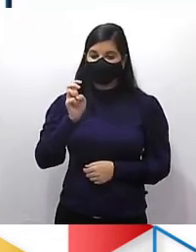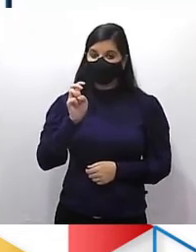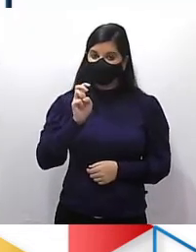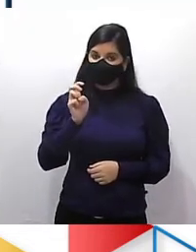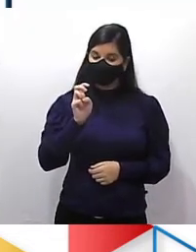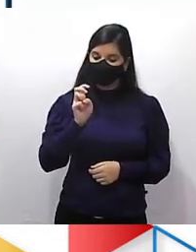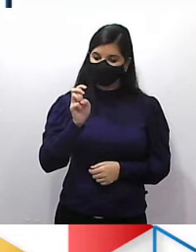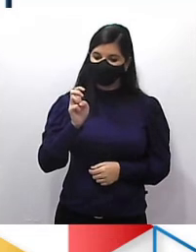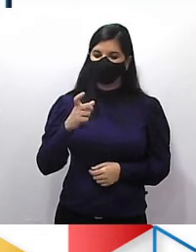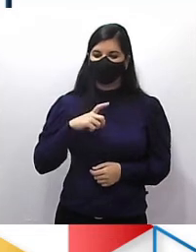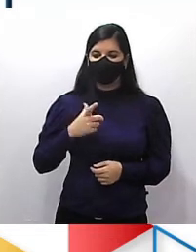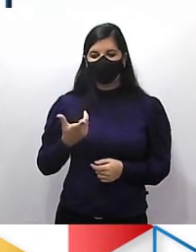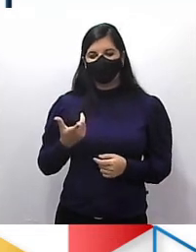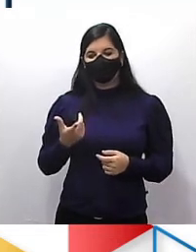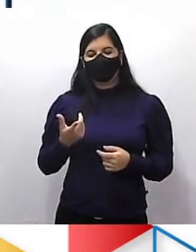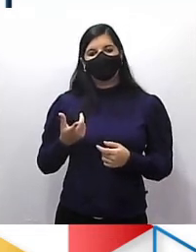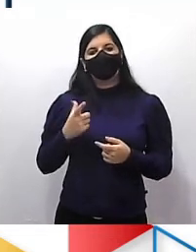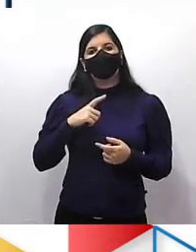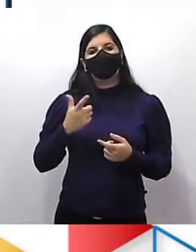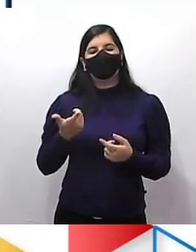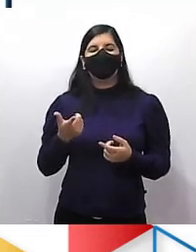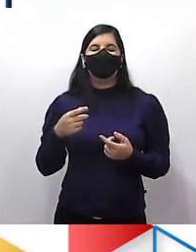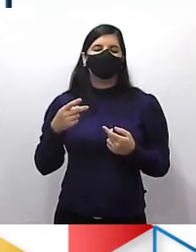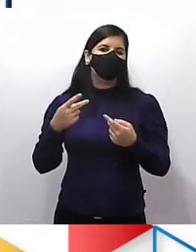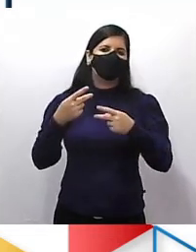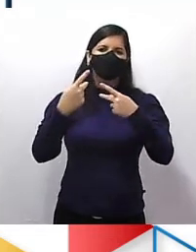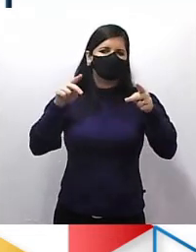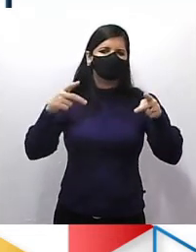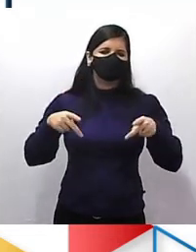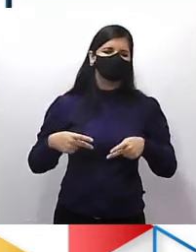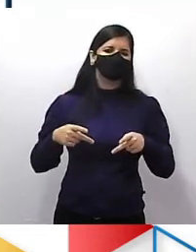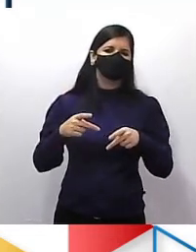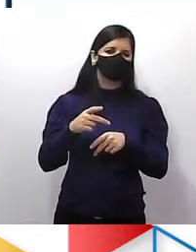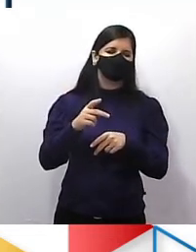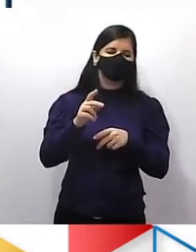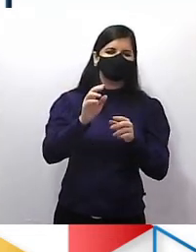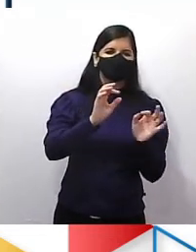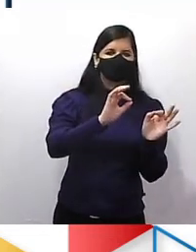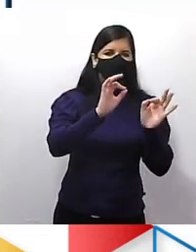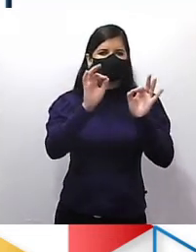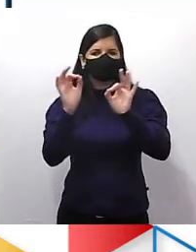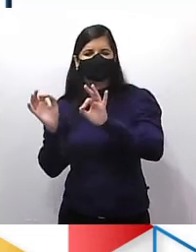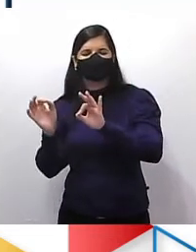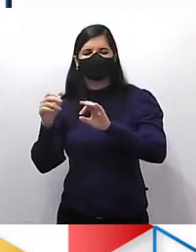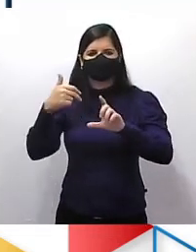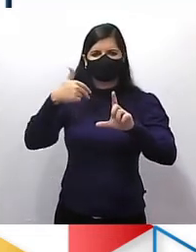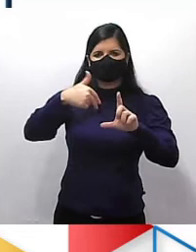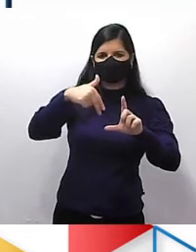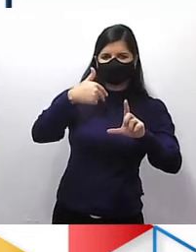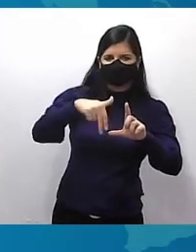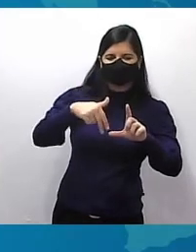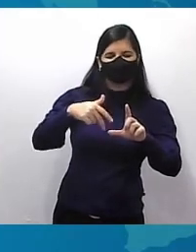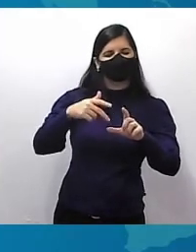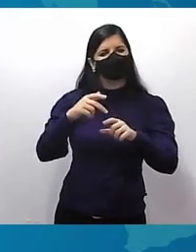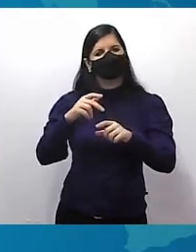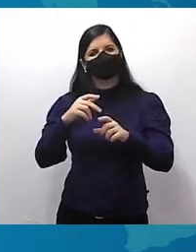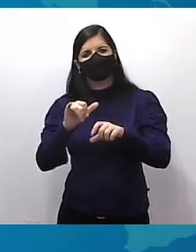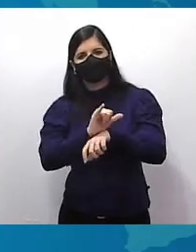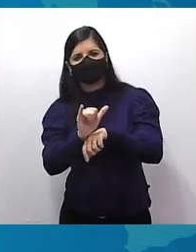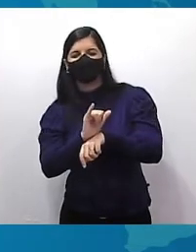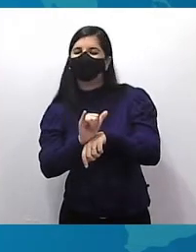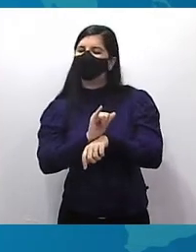number 5, something you are going to watch. Alguma coisa que você vai assistir, né? No Netflix, na Amazon, no